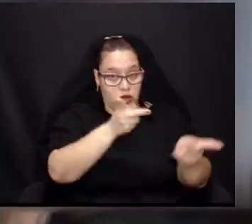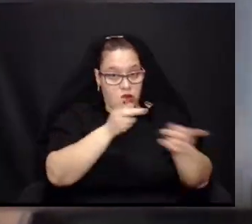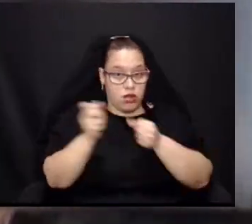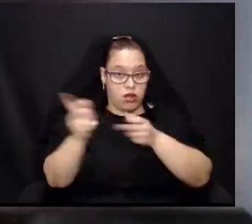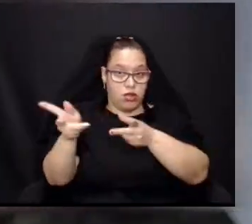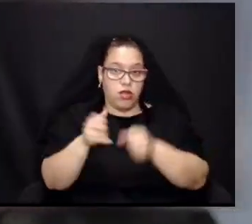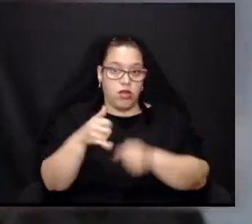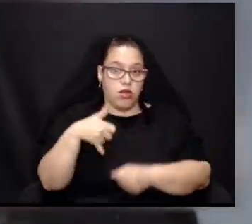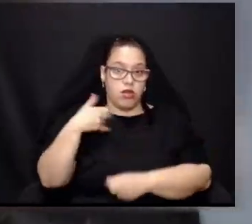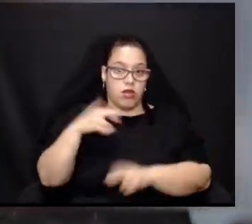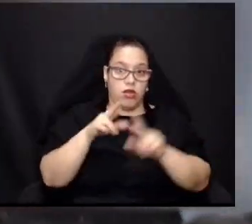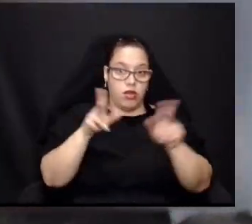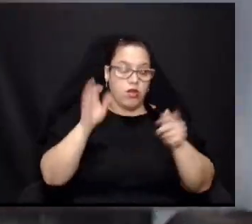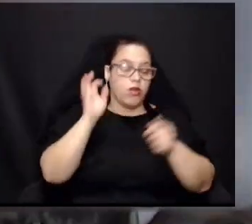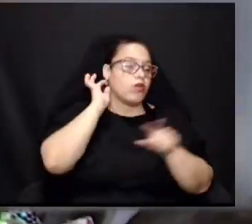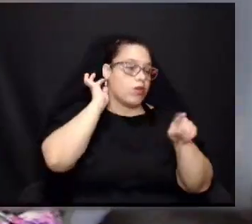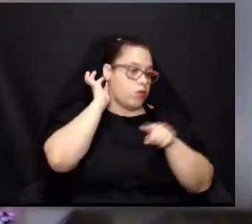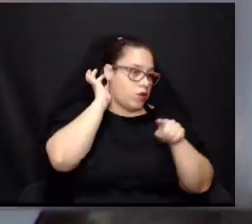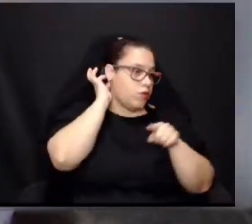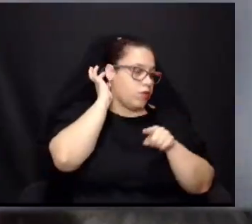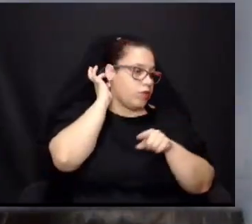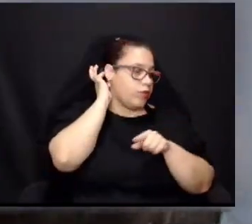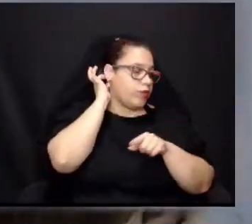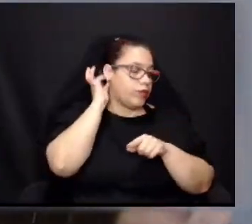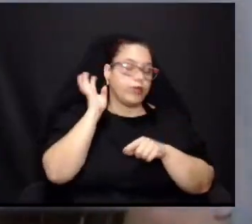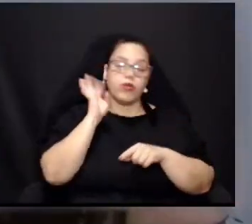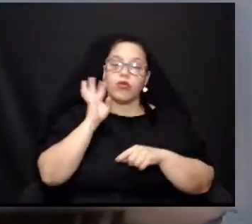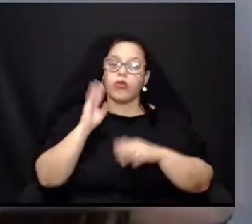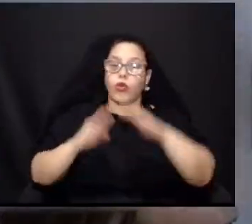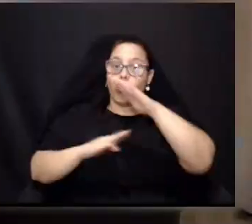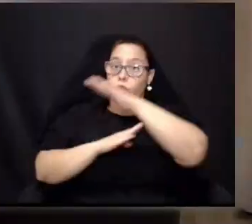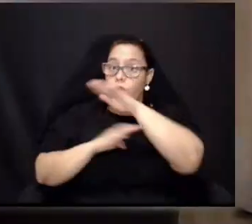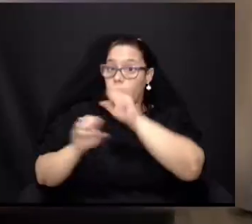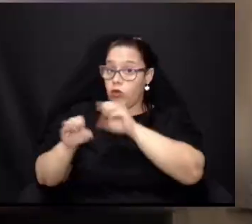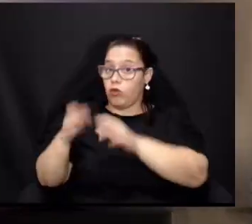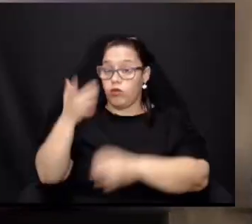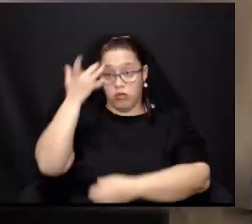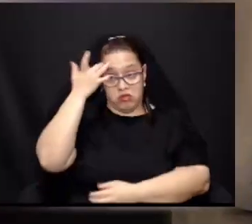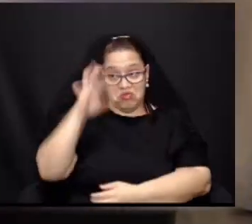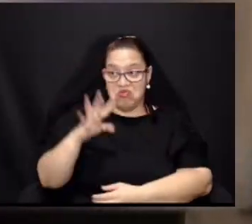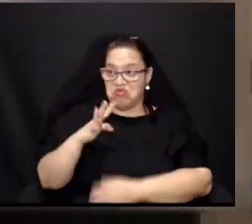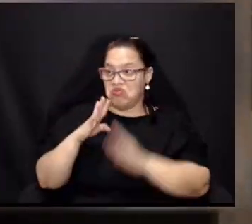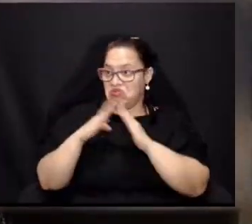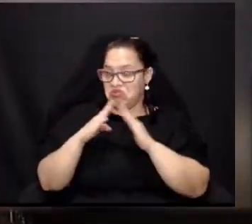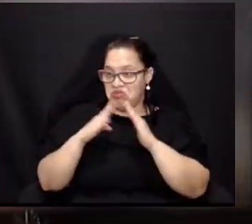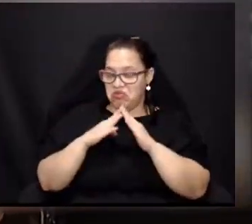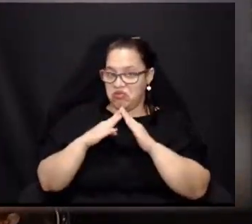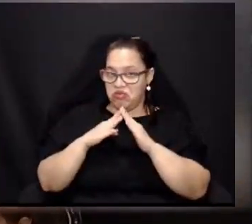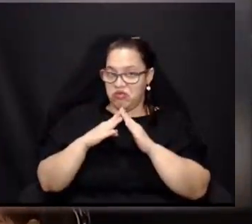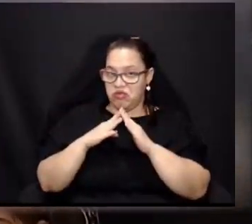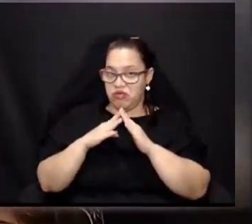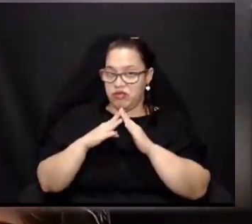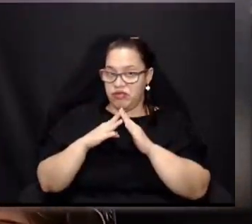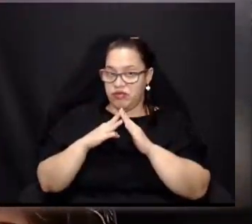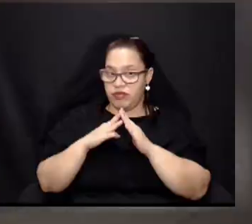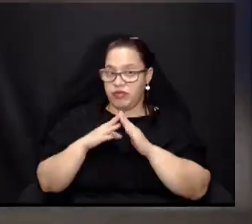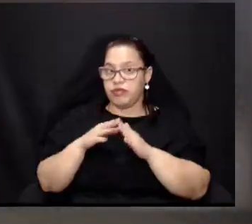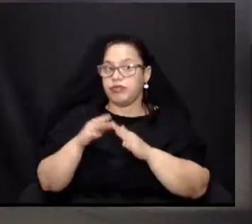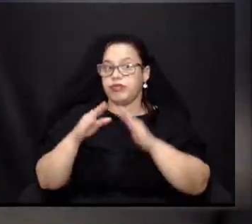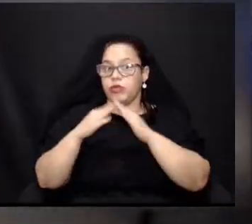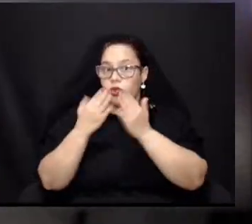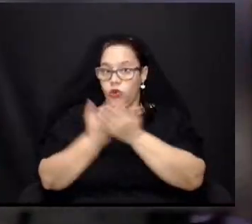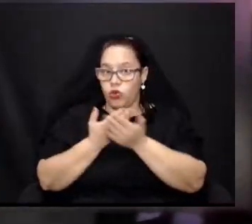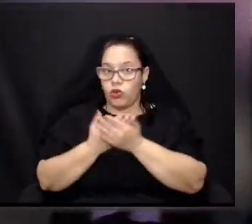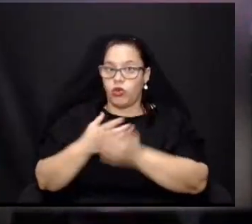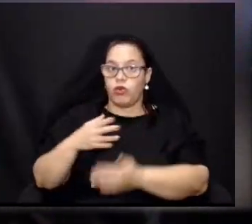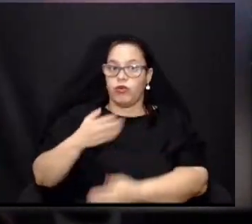diferente também. E o legal é que o Câmara Educa, para quem não sabe que está em casa, serve tanto para os colégios públicos, sim, quanto